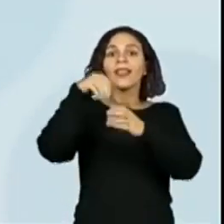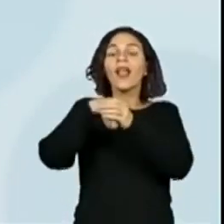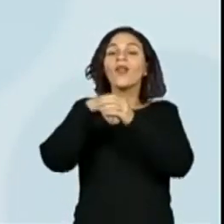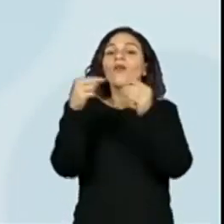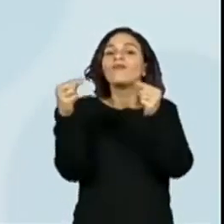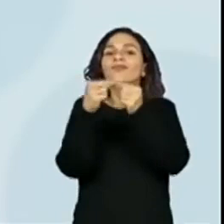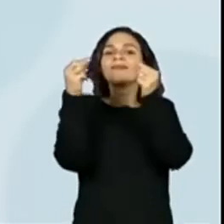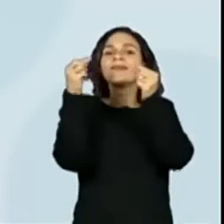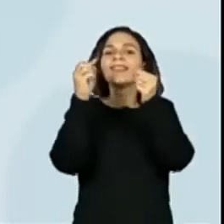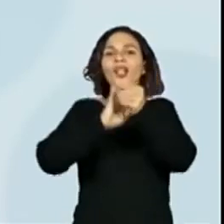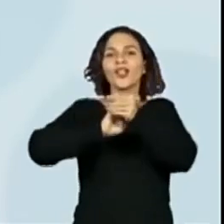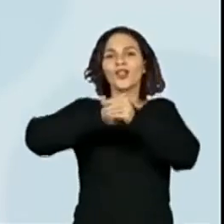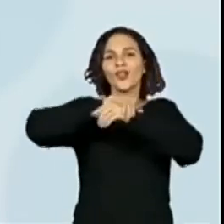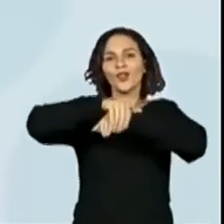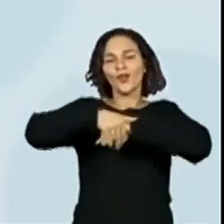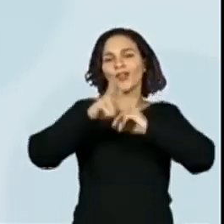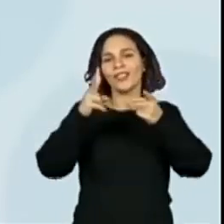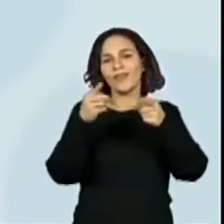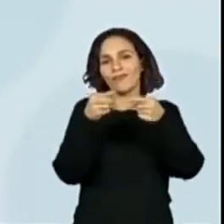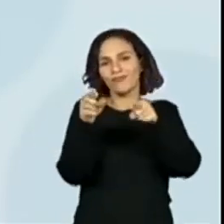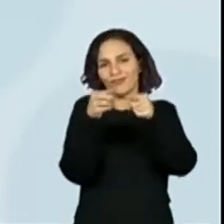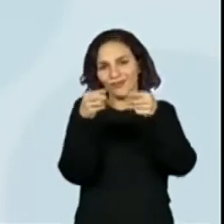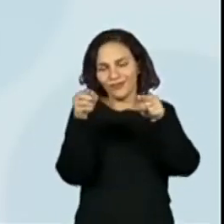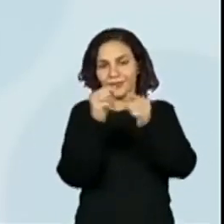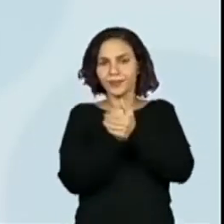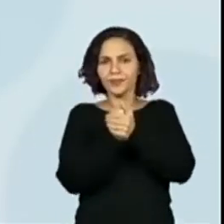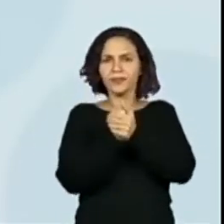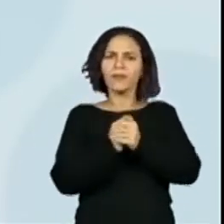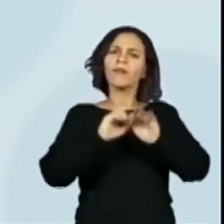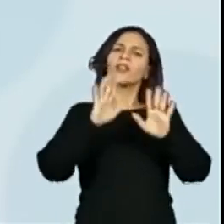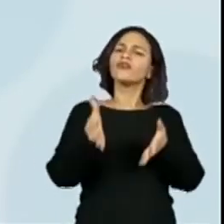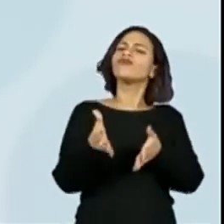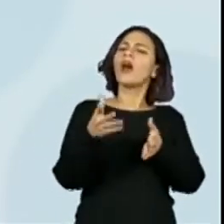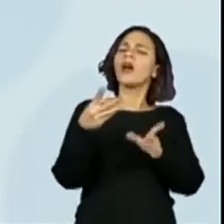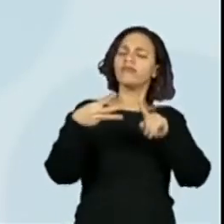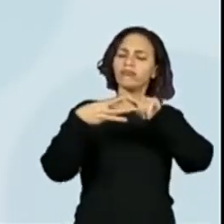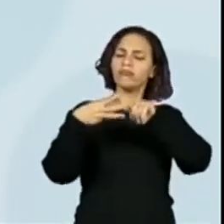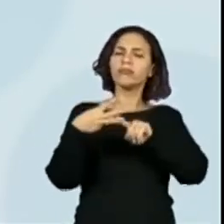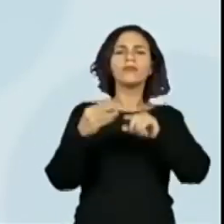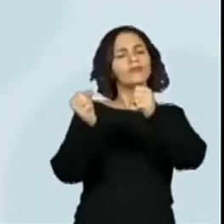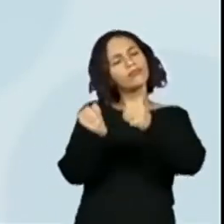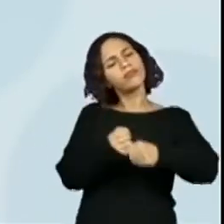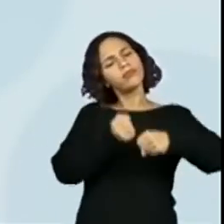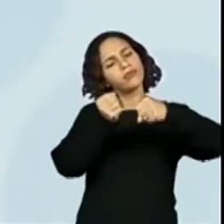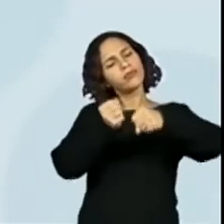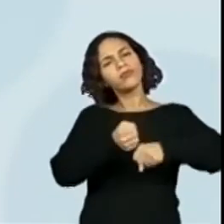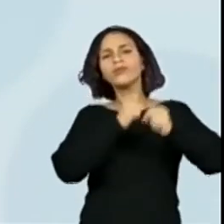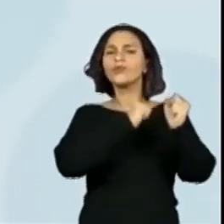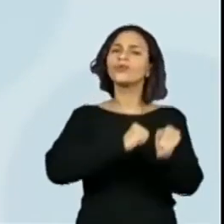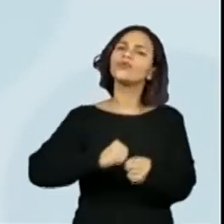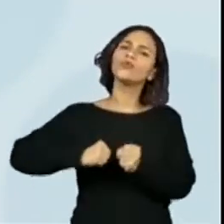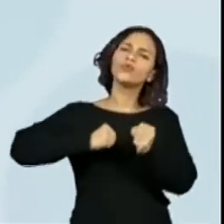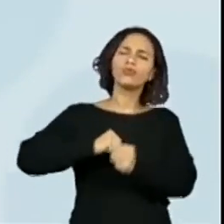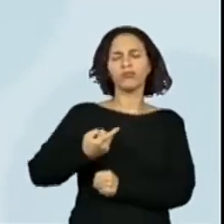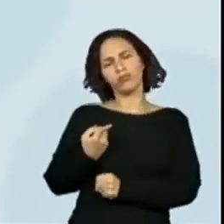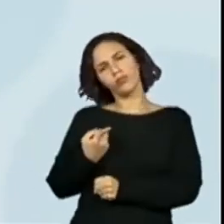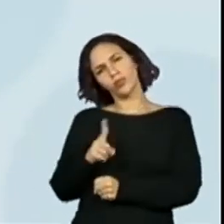noite. Quando já estavam longe, um dos fâmulos disse a seus